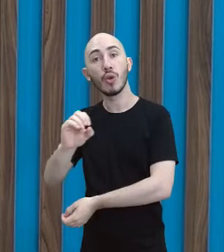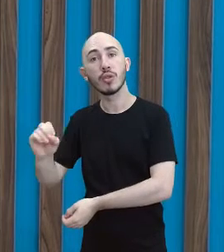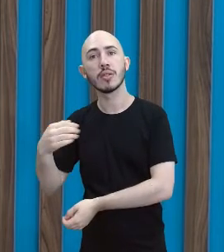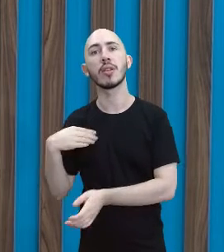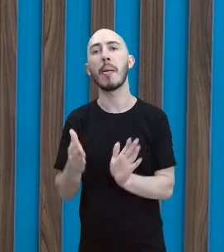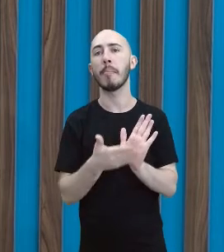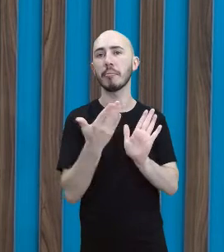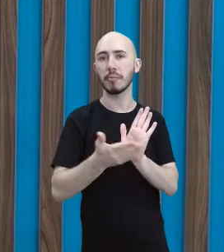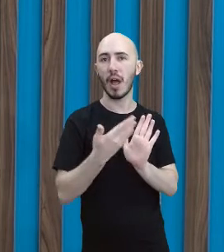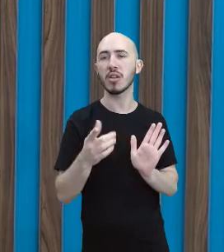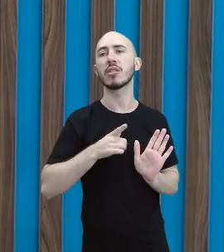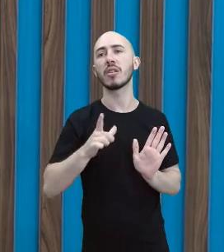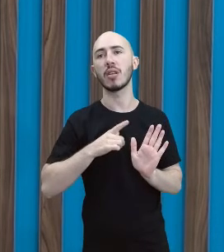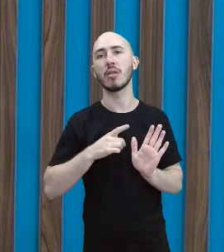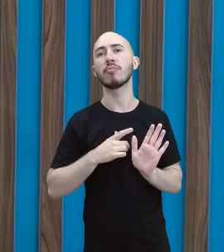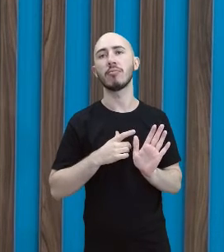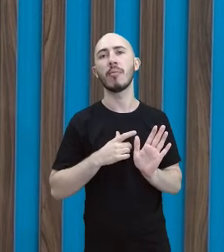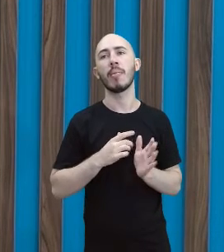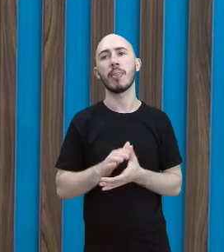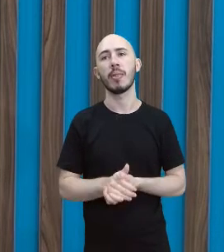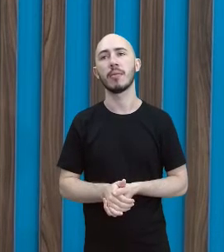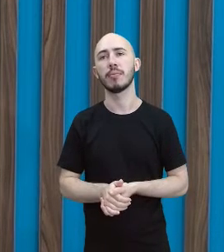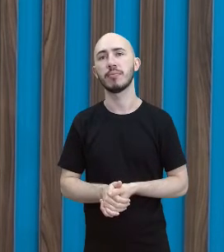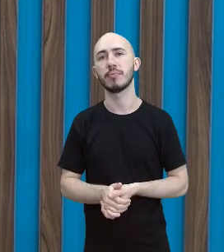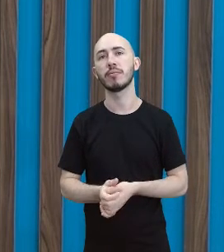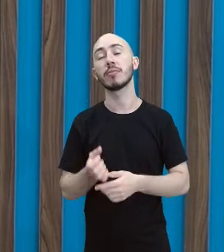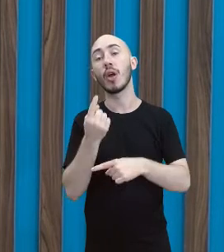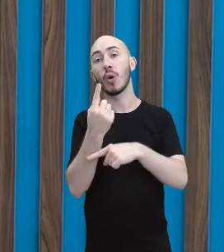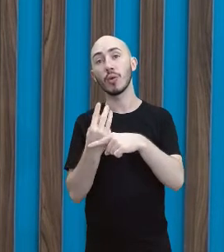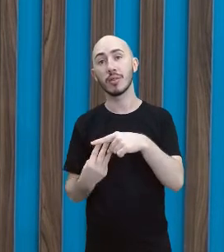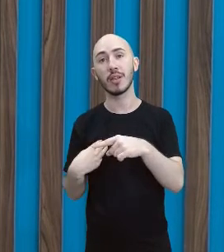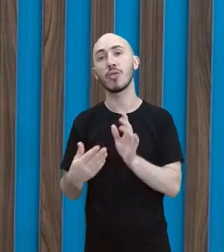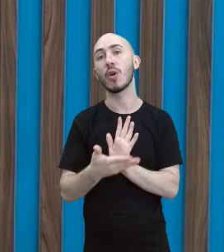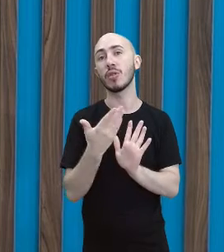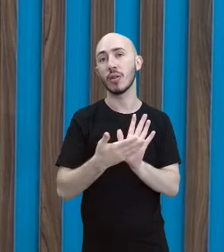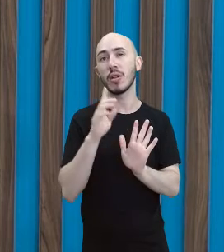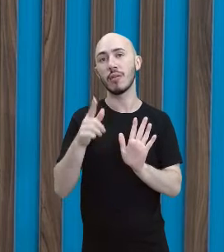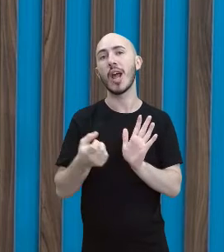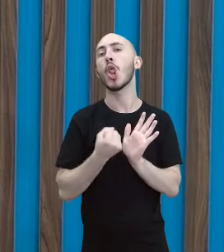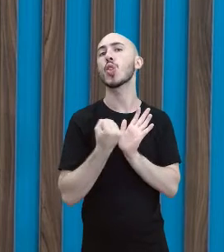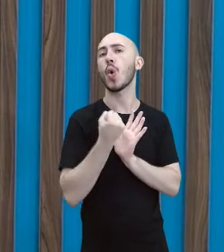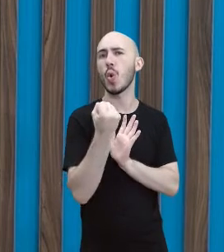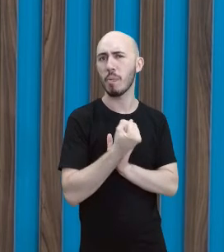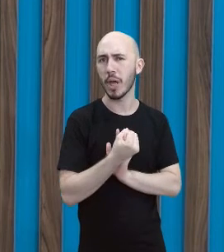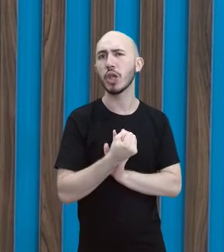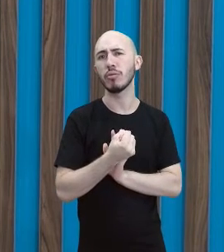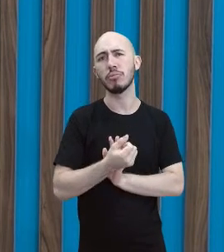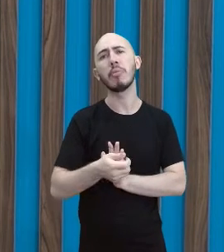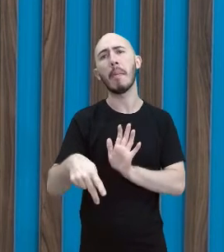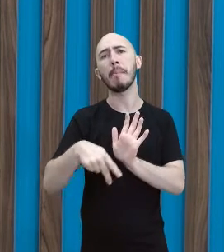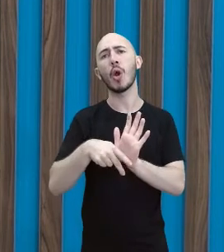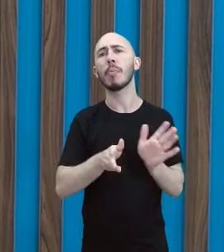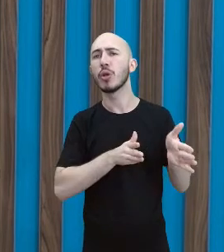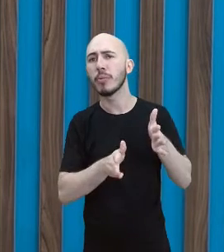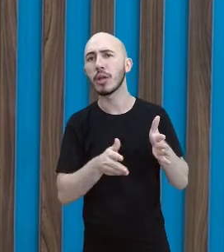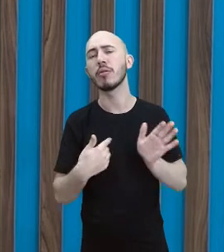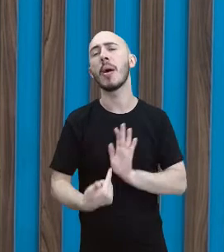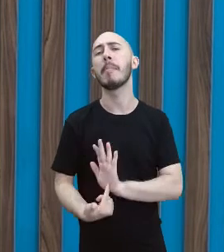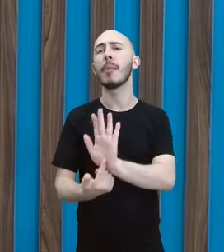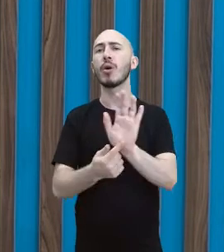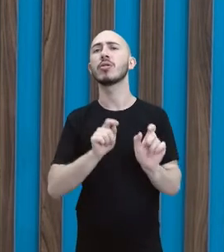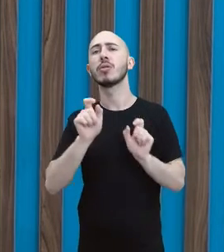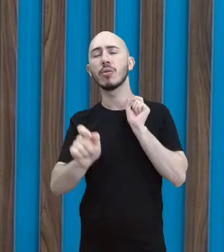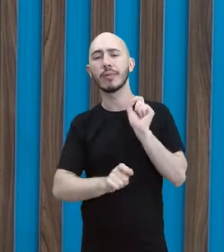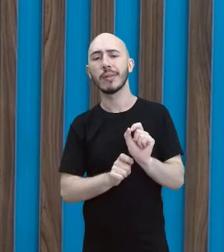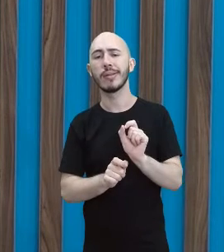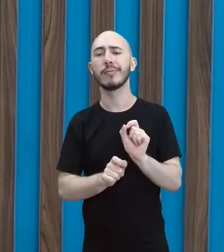né, um terço desse livro aí são só documentos, né, da época, fontes, né, primárias assim da época. Ele mostra, né, que não